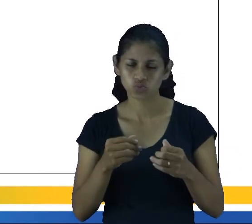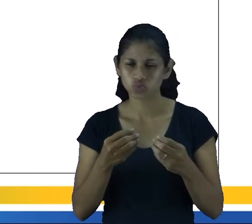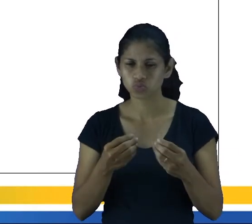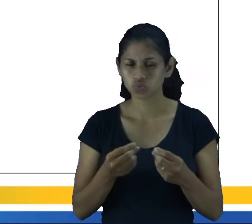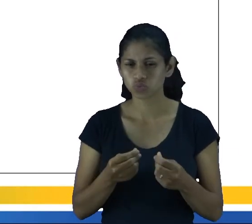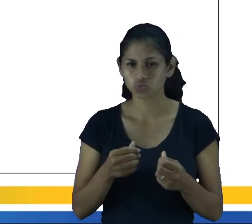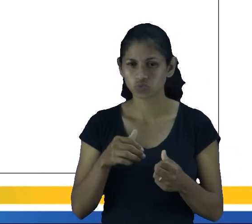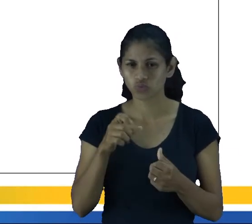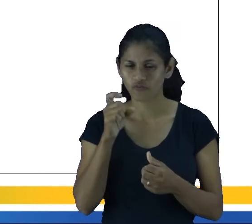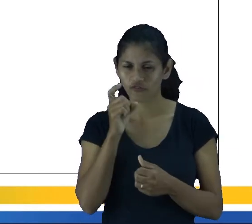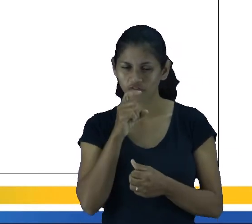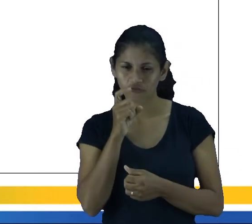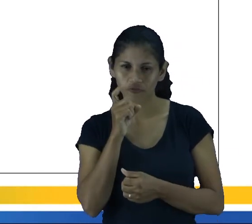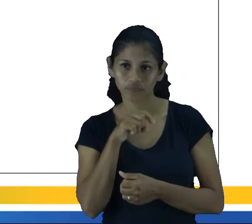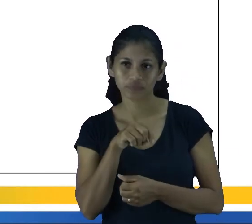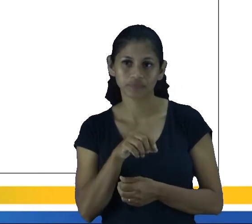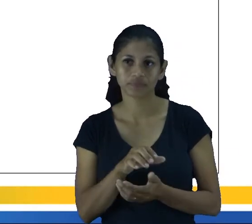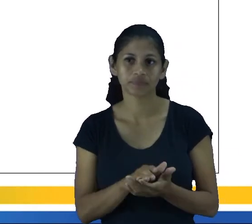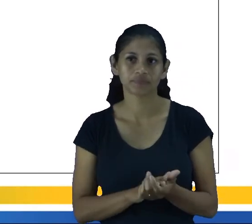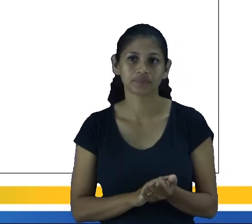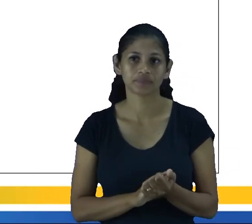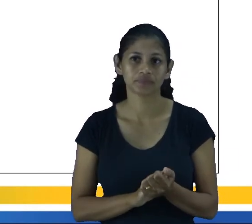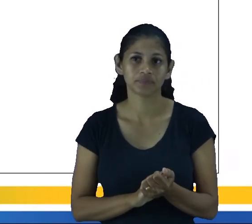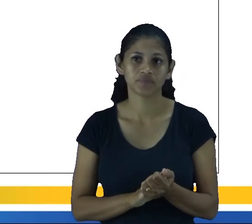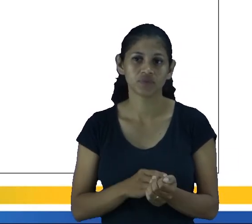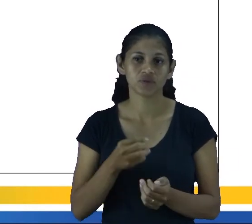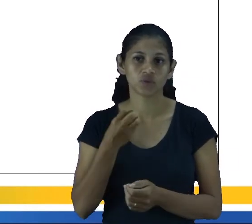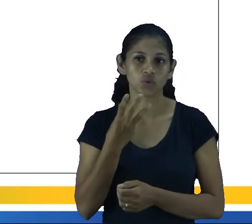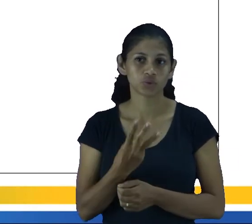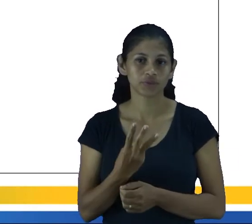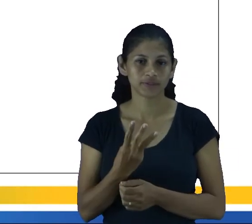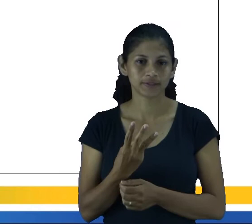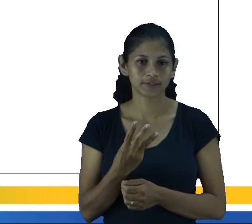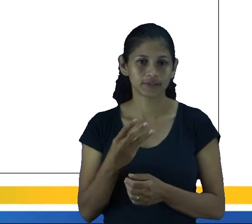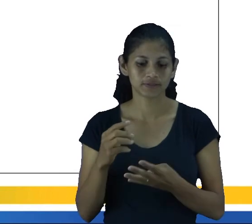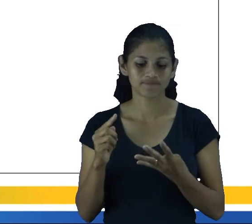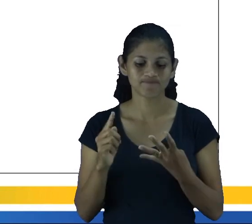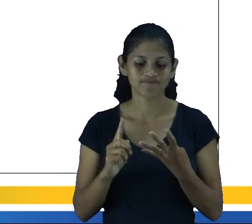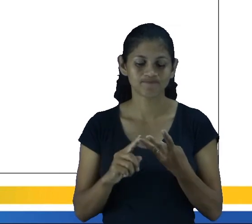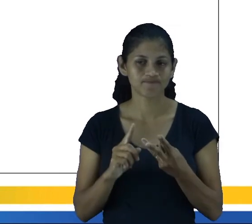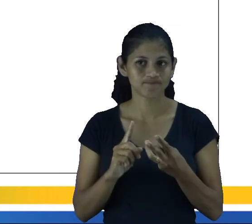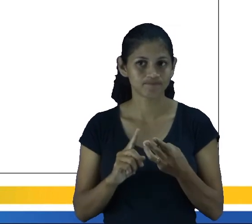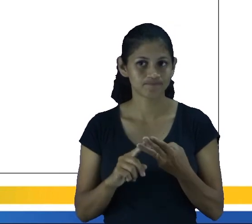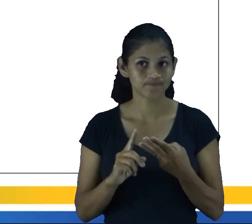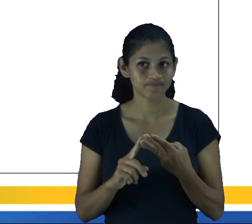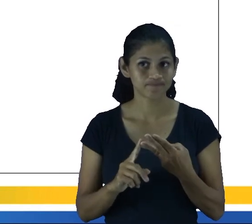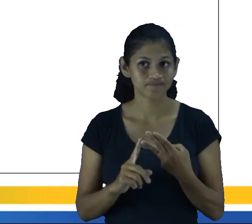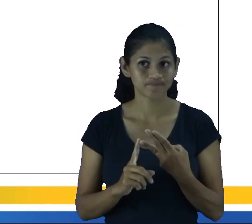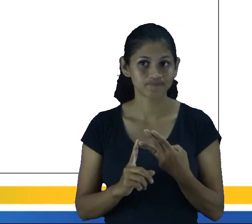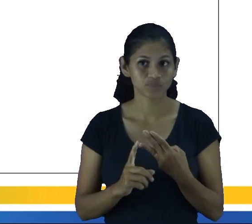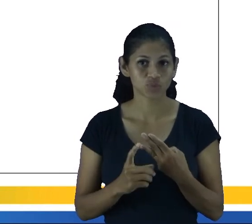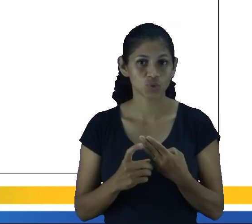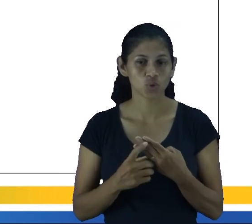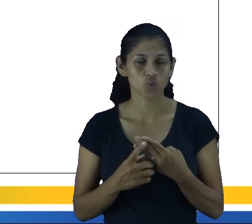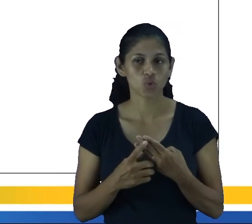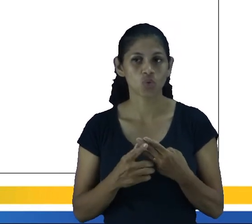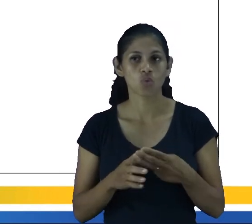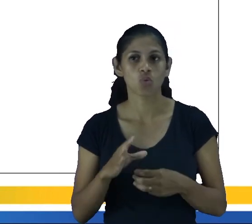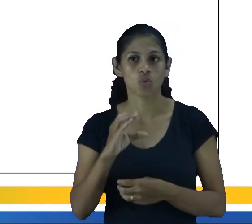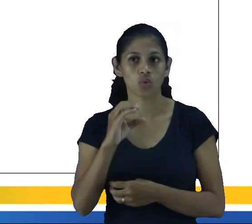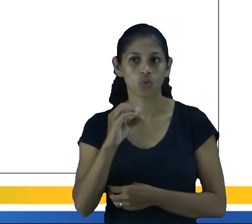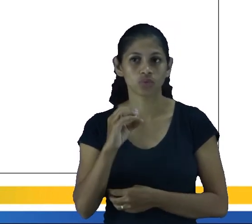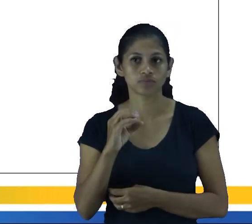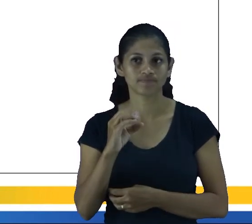essa reação ocorre. E o critério 3 é a formação de um composto volátil ou instável. Então aqui